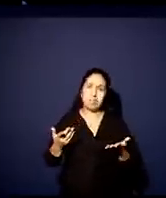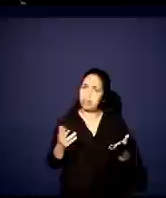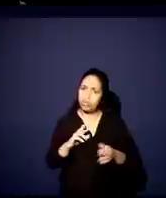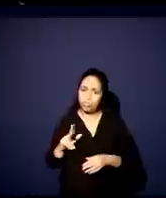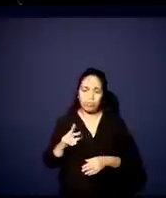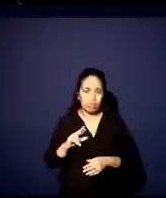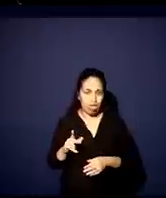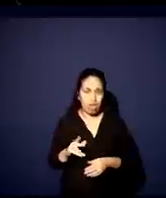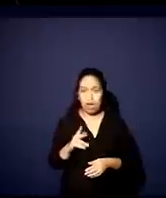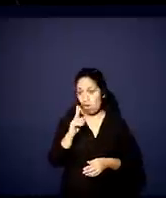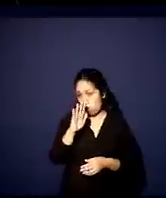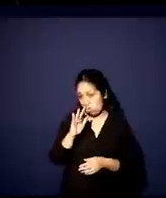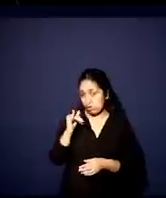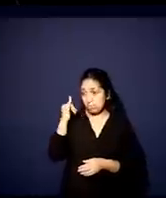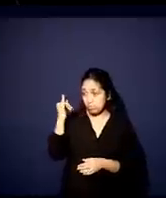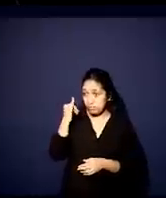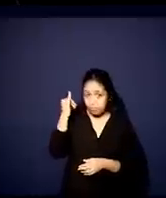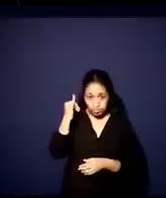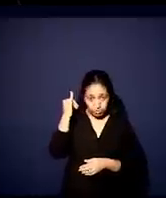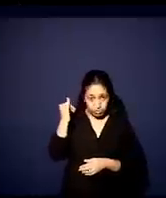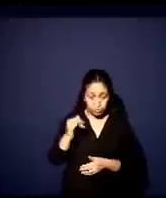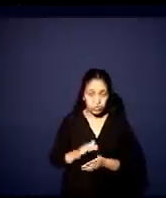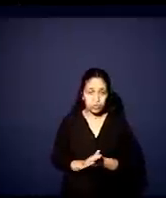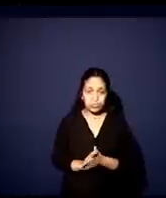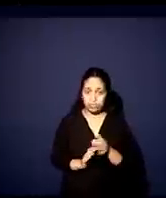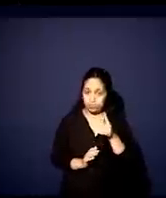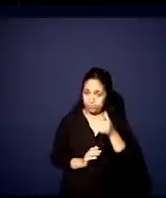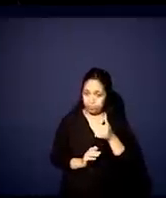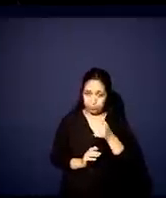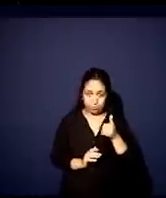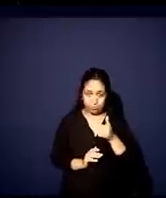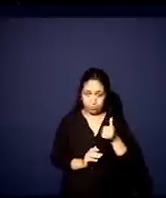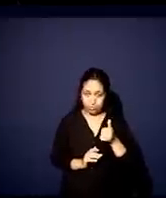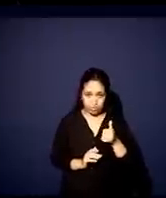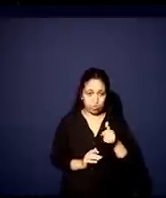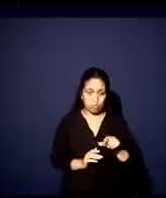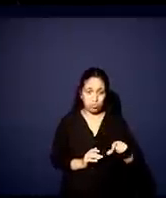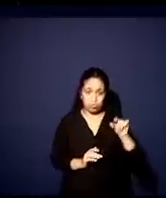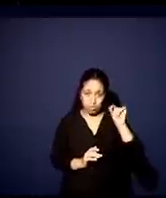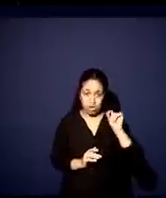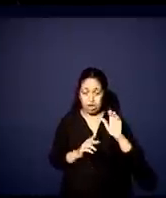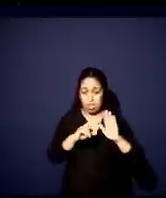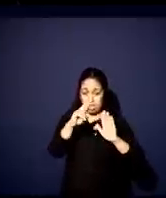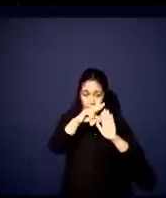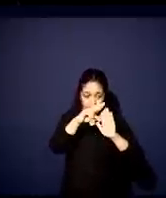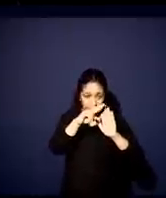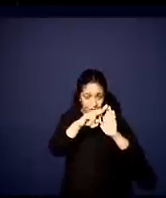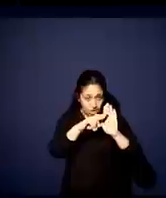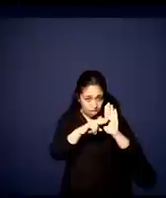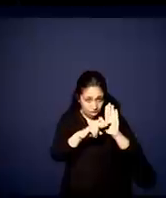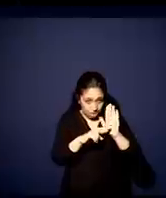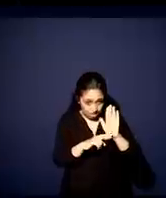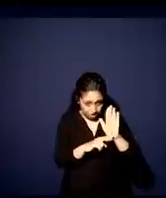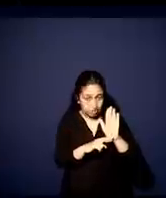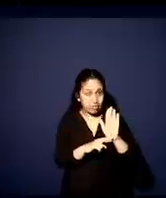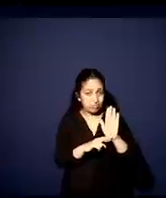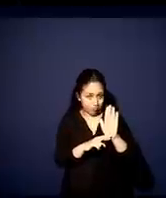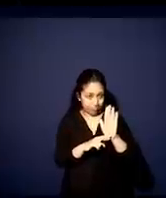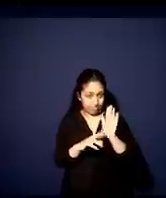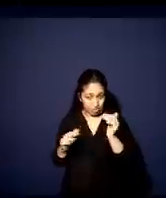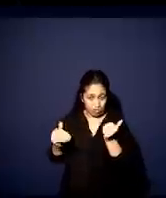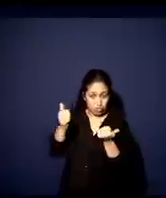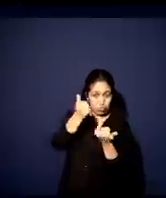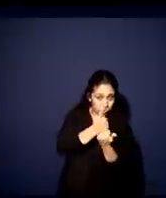acho que é mais importante primeiro definir a regra fiscal que vai substituir o teto. Exatamente. Que